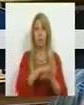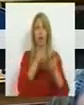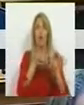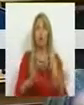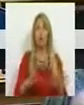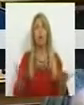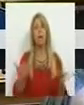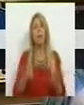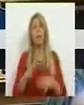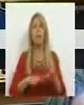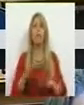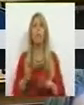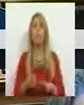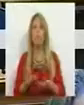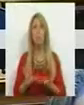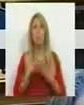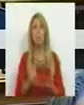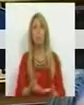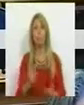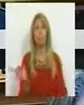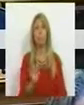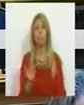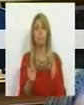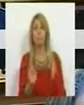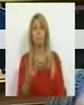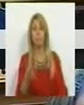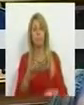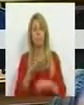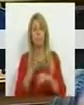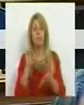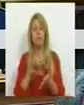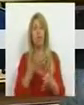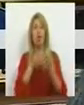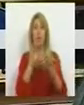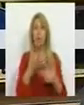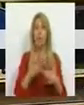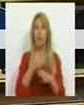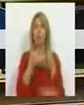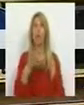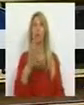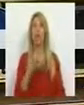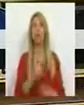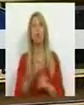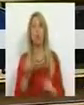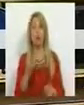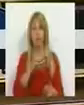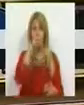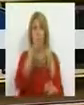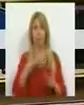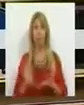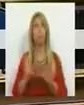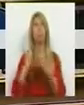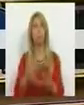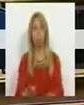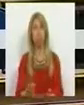fazer para recapitalizar estes ambos, neste caso, o Centro Hospital do Médio Tejo, porque no Governo anterior recebeu uma injeção de capital muito